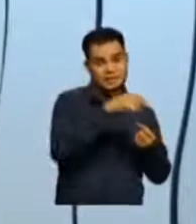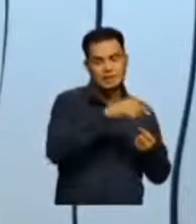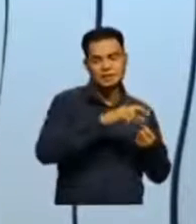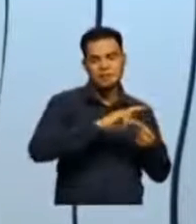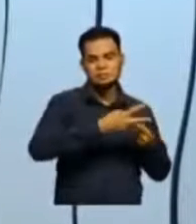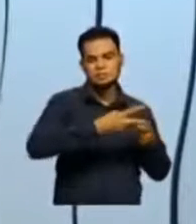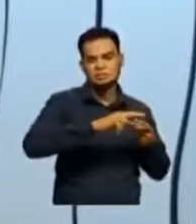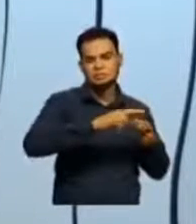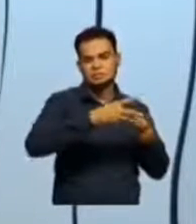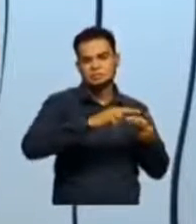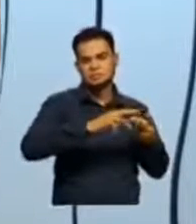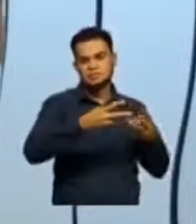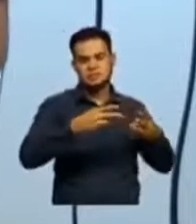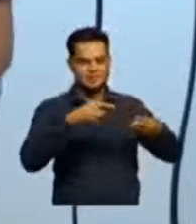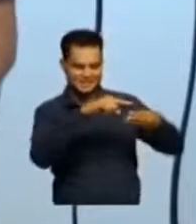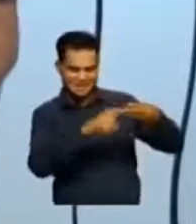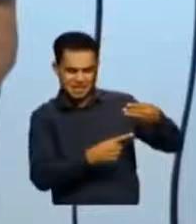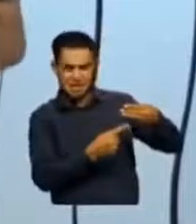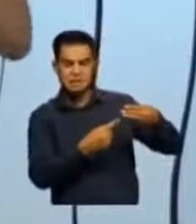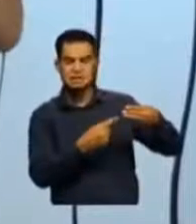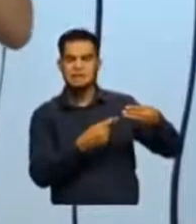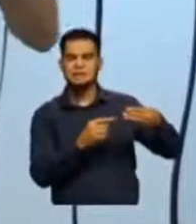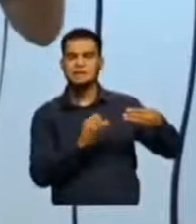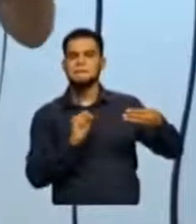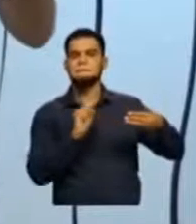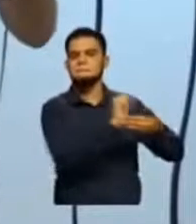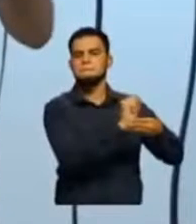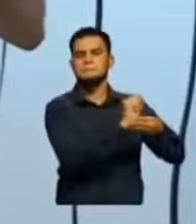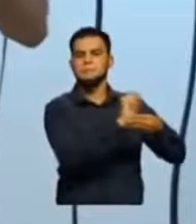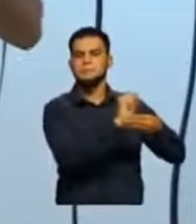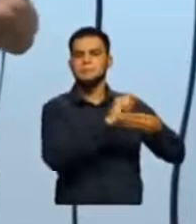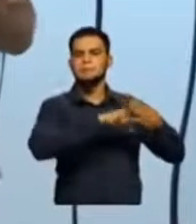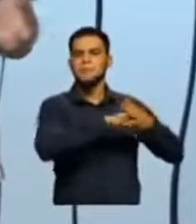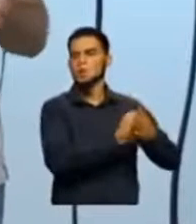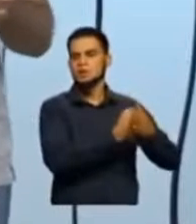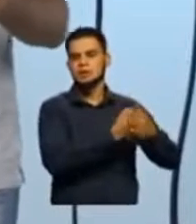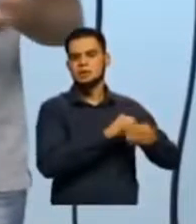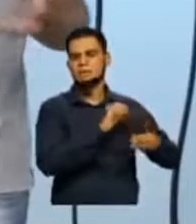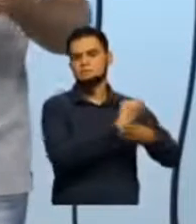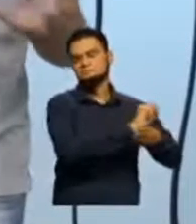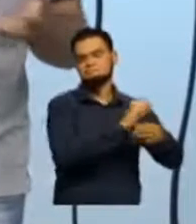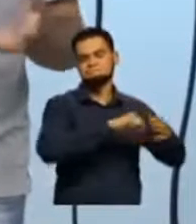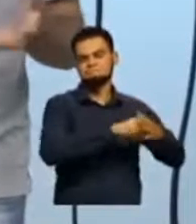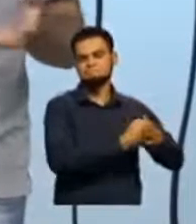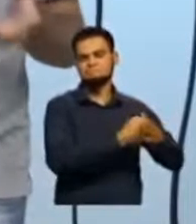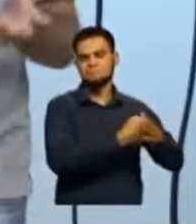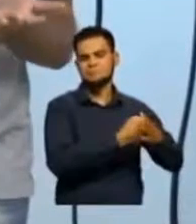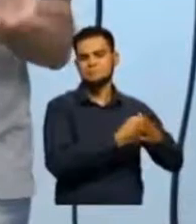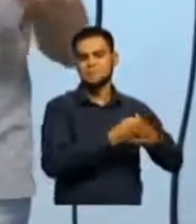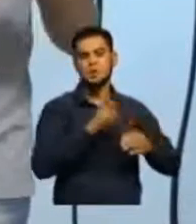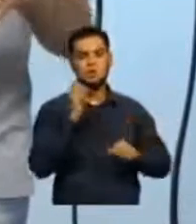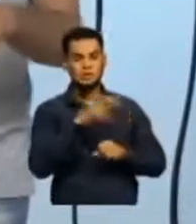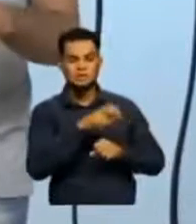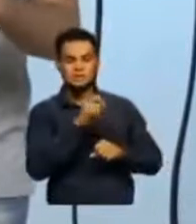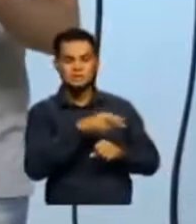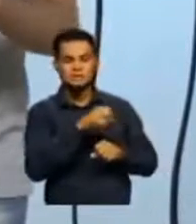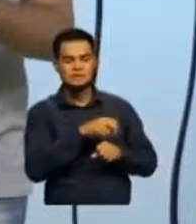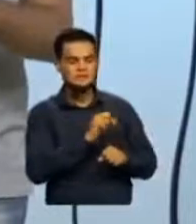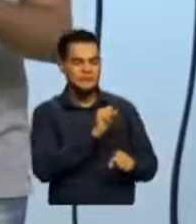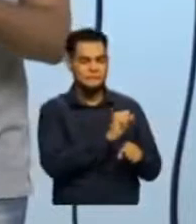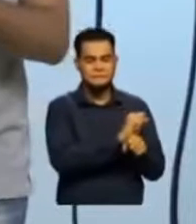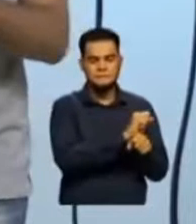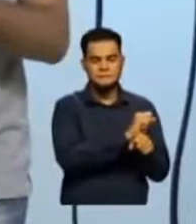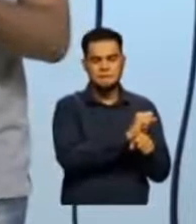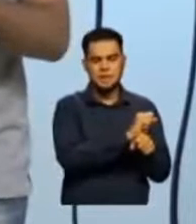a integrase e impedindo a protease. Fez isso, o vírus ele não consegue mexer. Então, ele vai ter somente